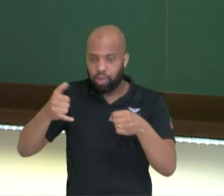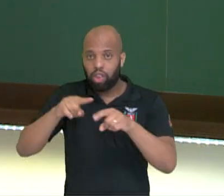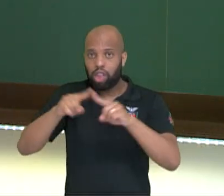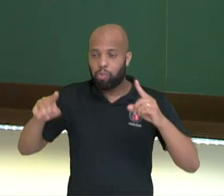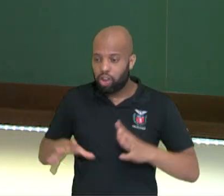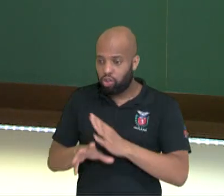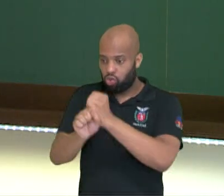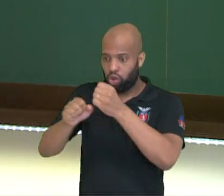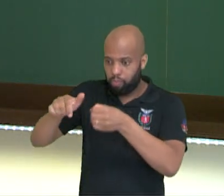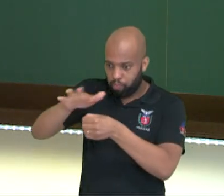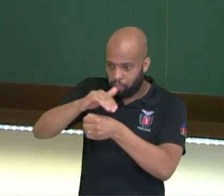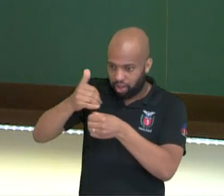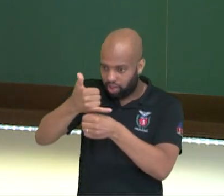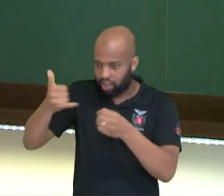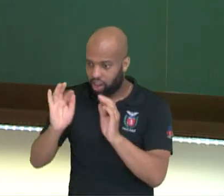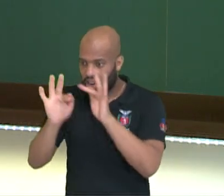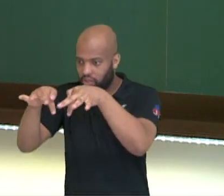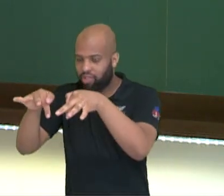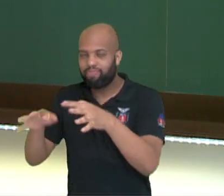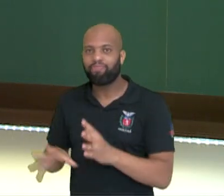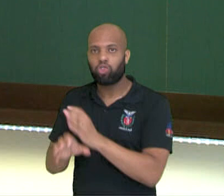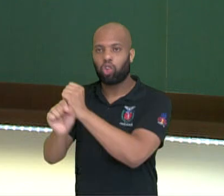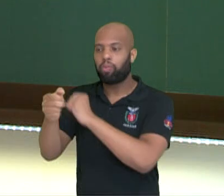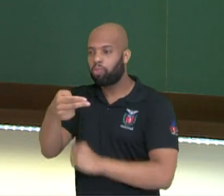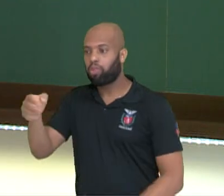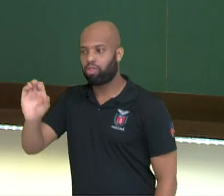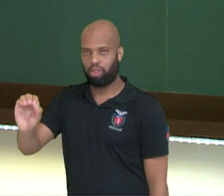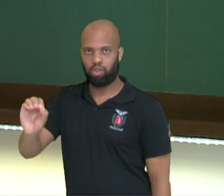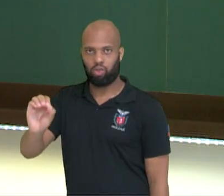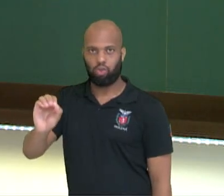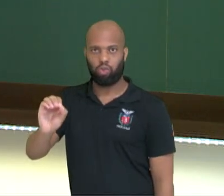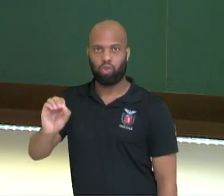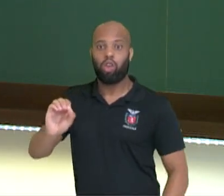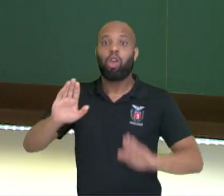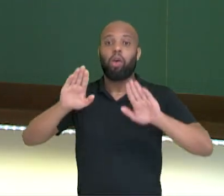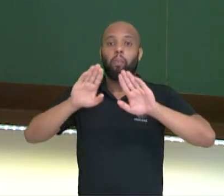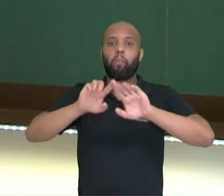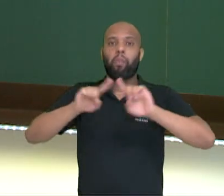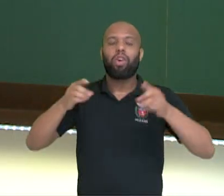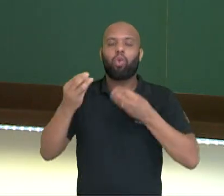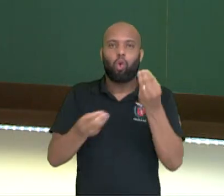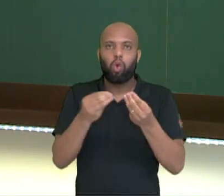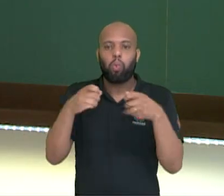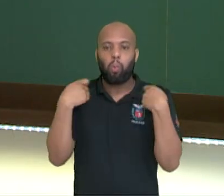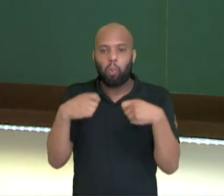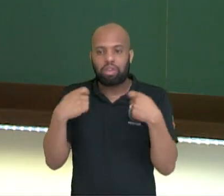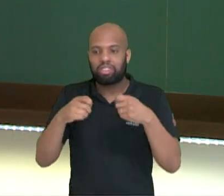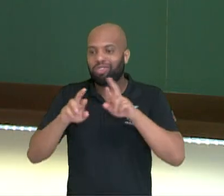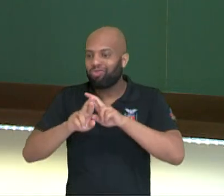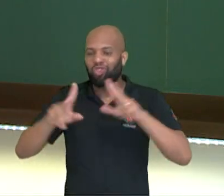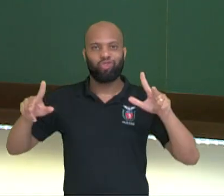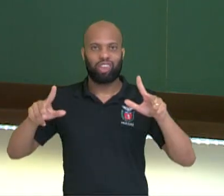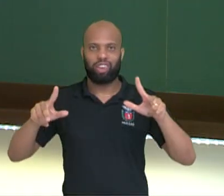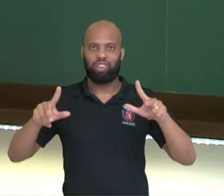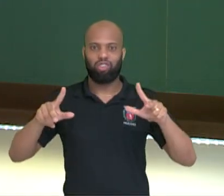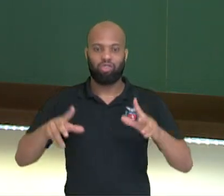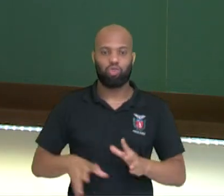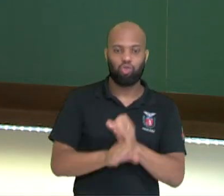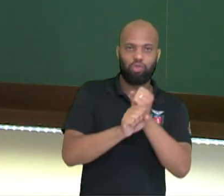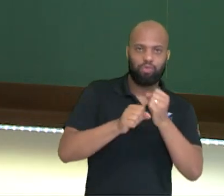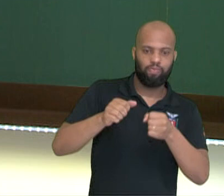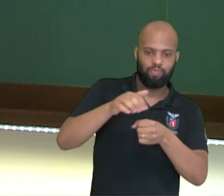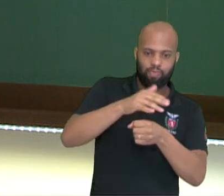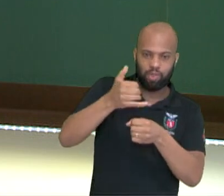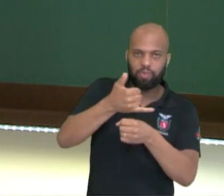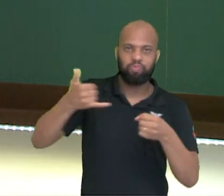sendo zero. Só pode ocorrer isso se os dois tiverem cargas de sinais opostos, porque ocorre uma forma de